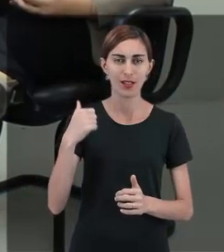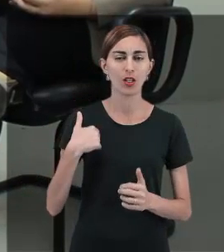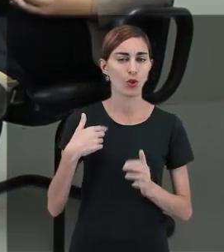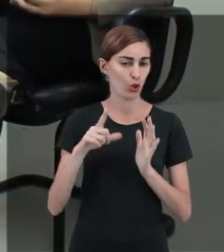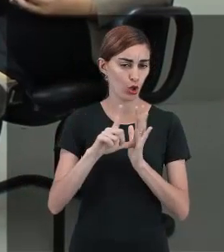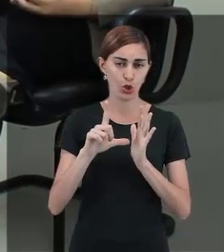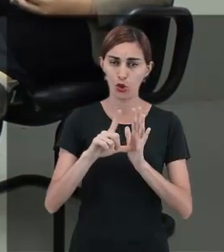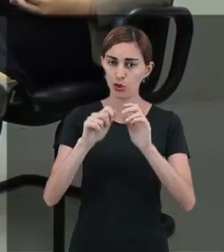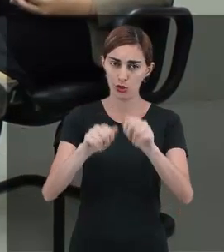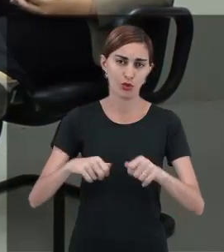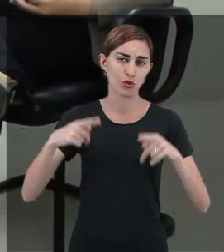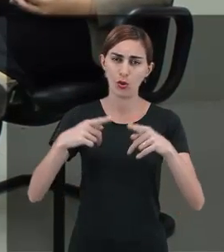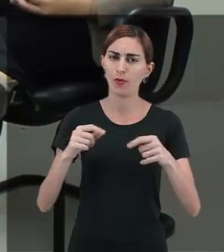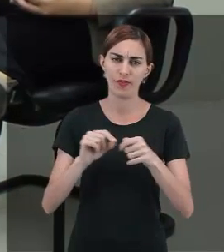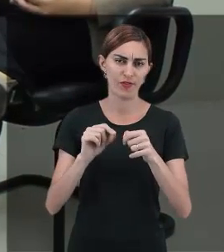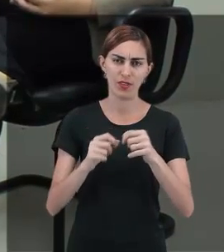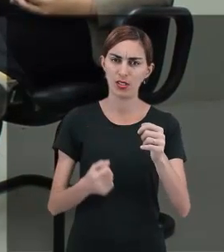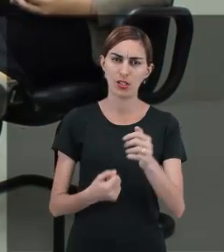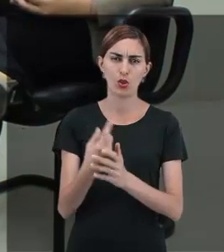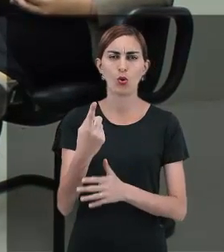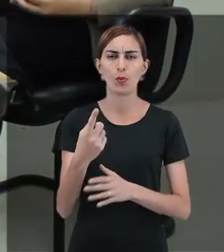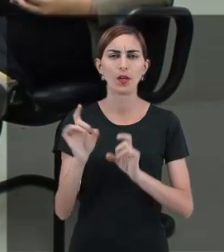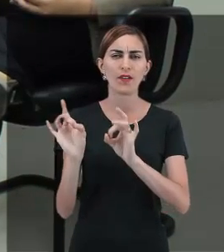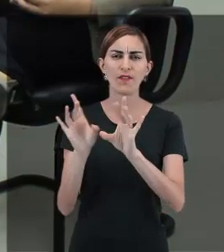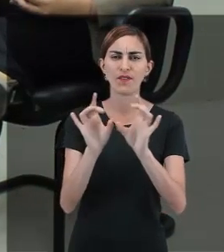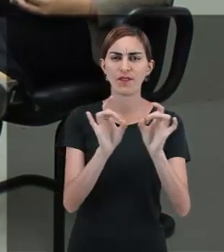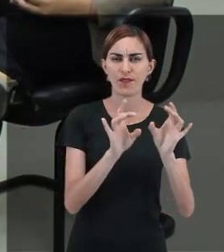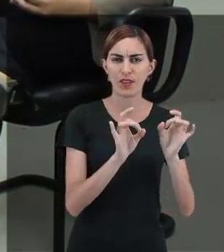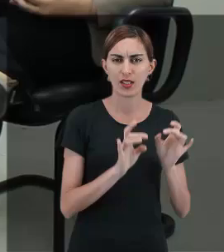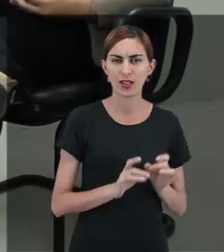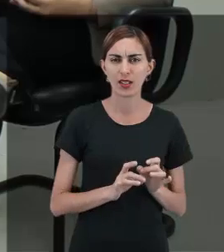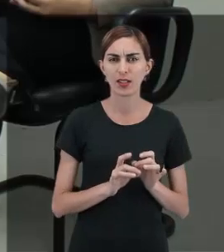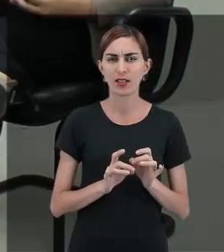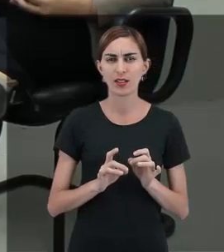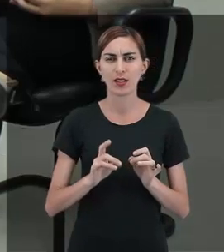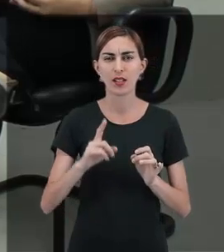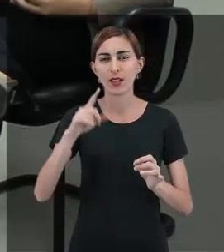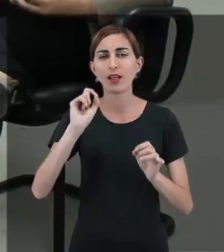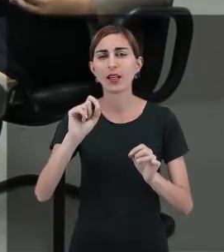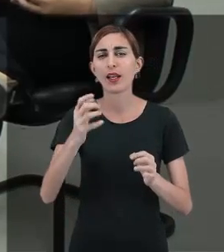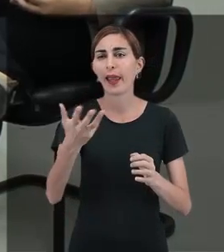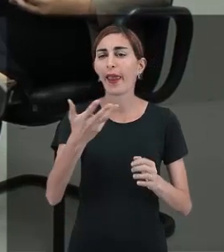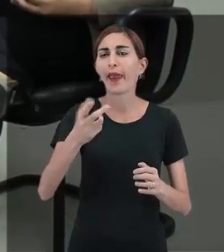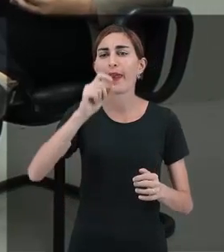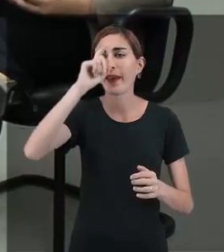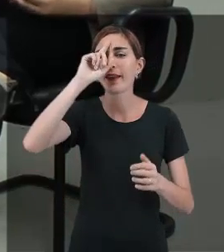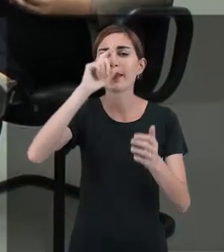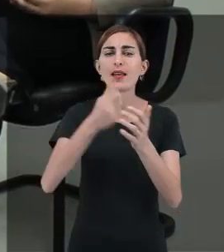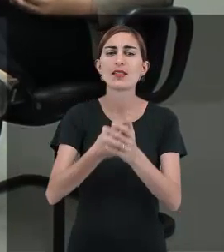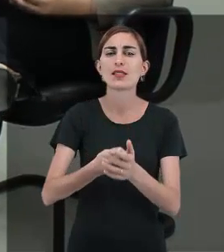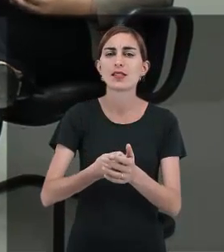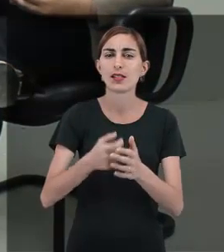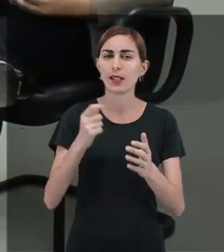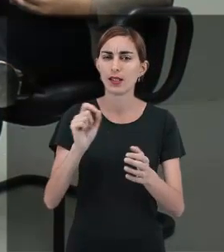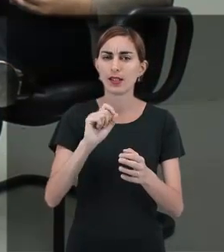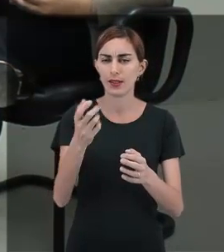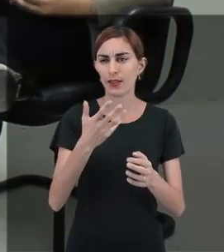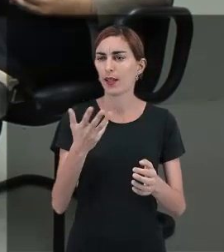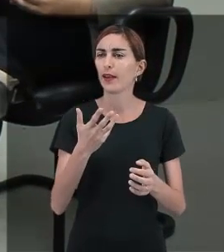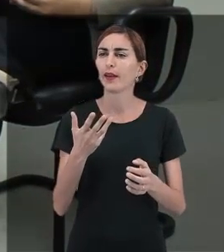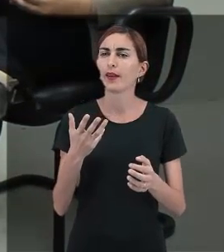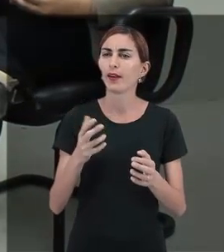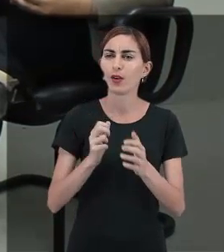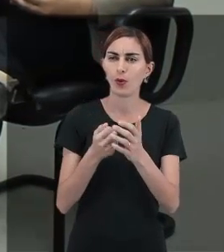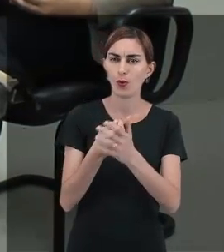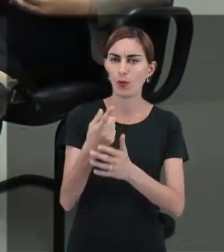loja para fazer a compra. Ponto. Então, a vendedora tem que se dirigir a quem? A quem decide que vai ser a compra. A